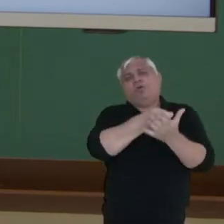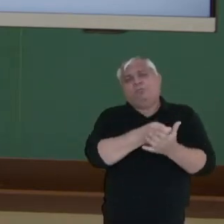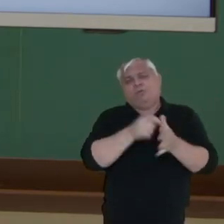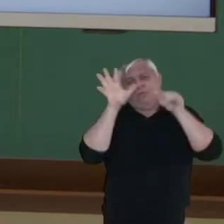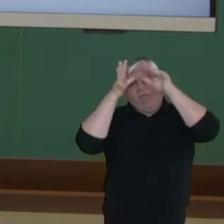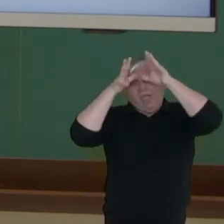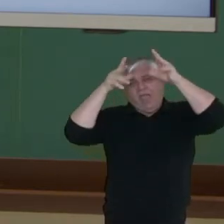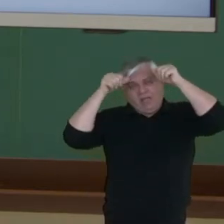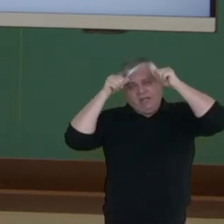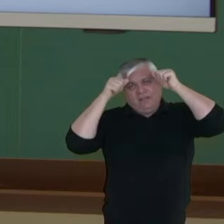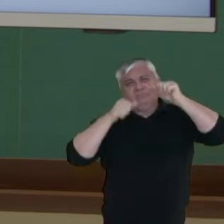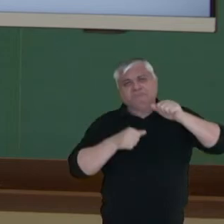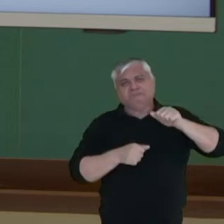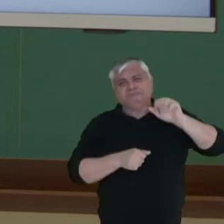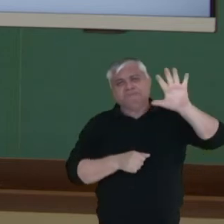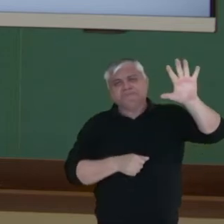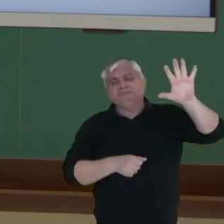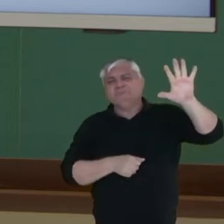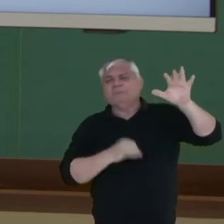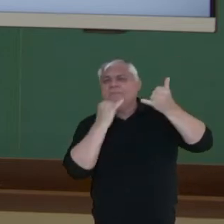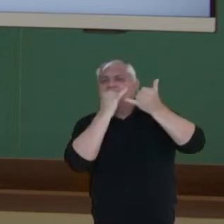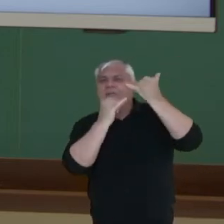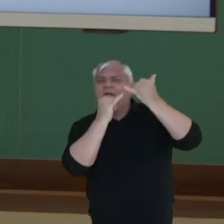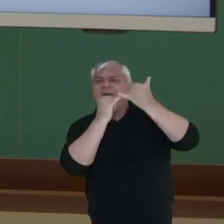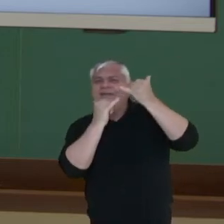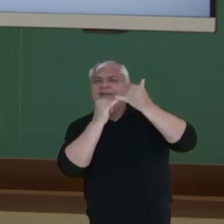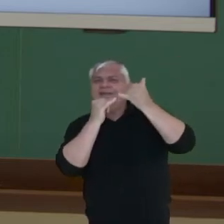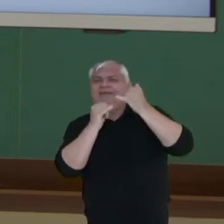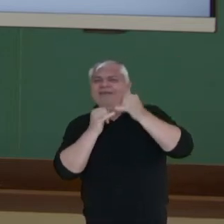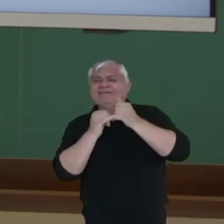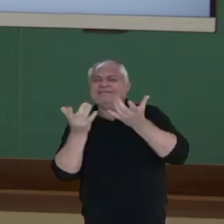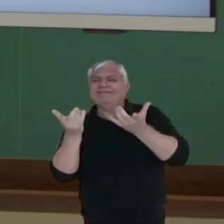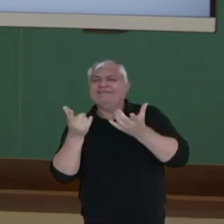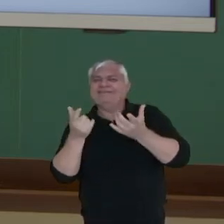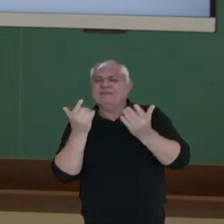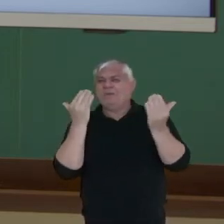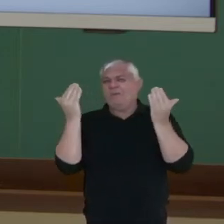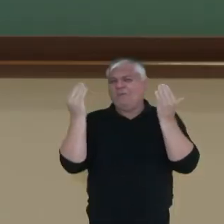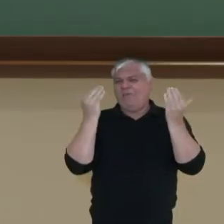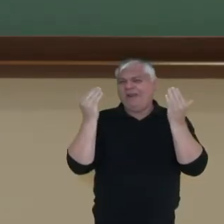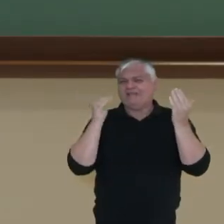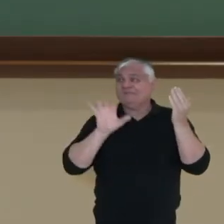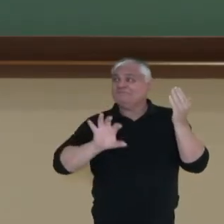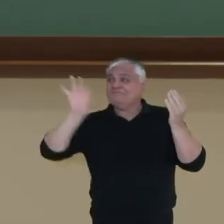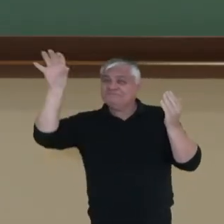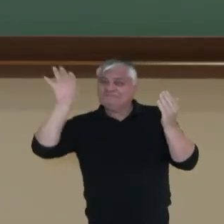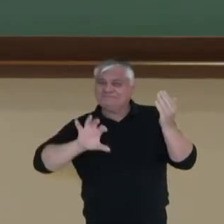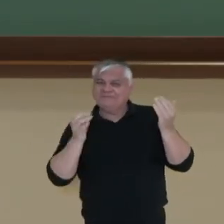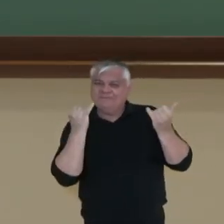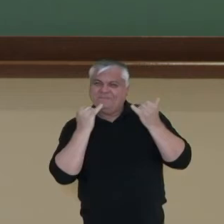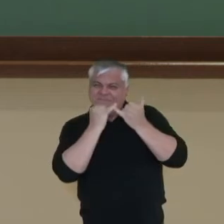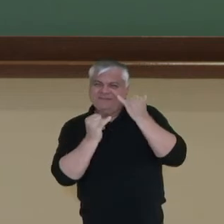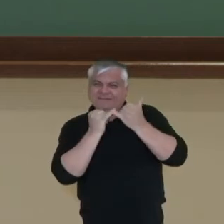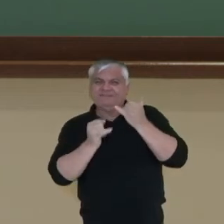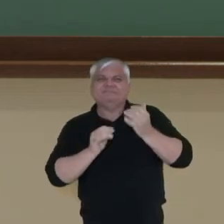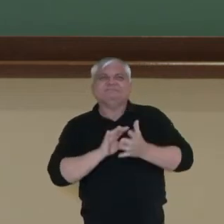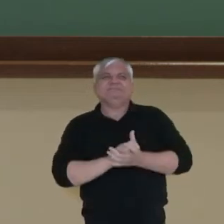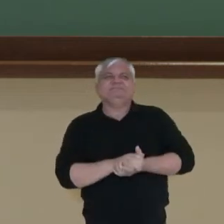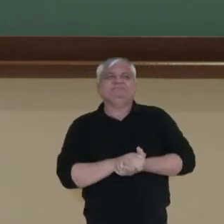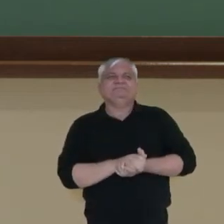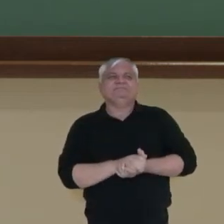Acre, mas é algo meio parecido, se for comparar com a nossa situação.